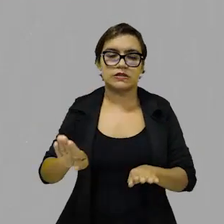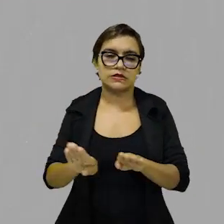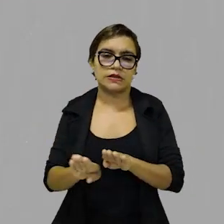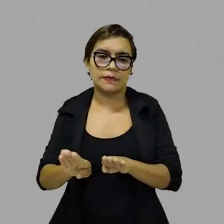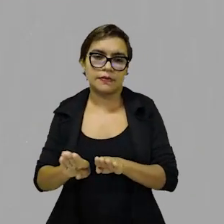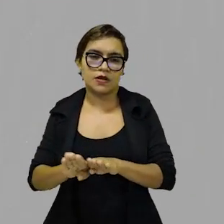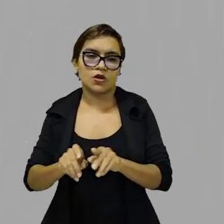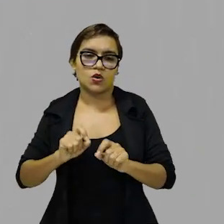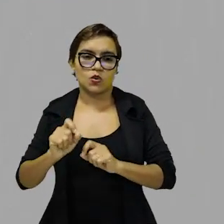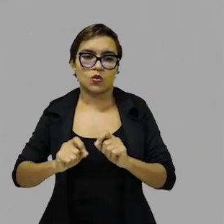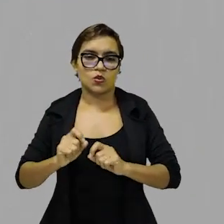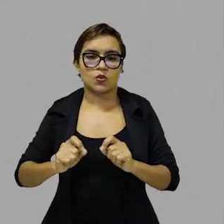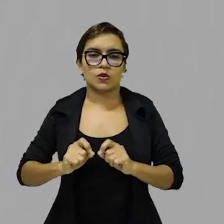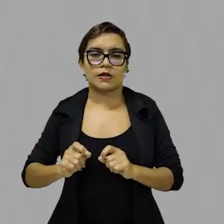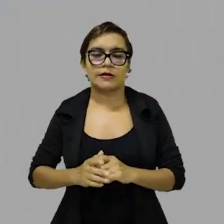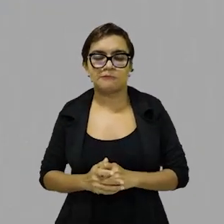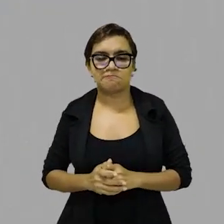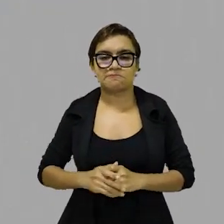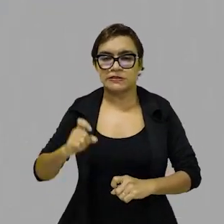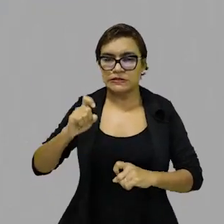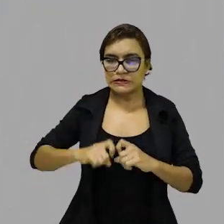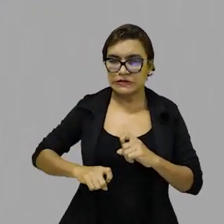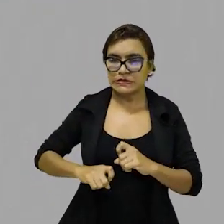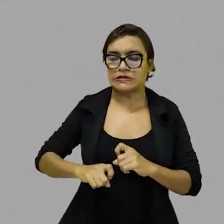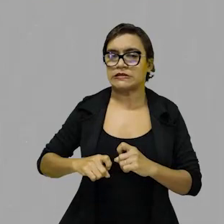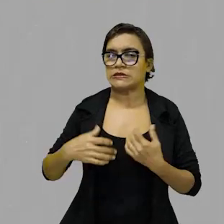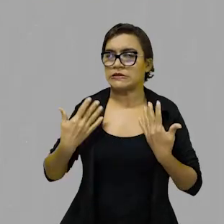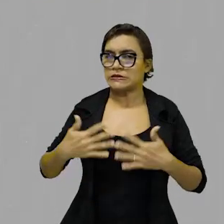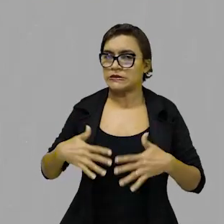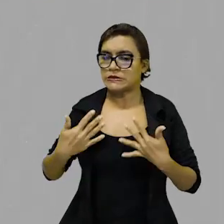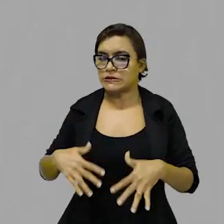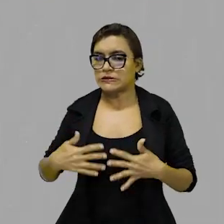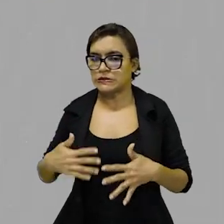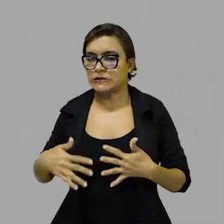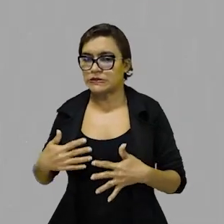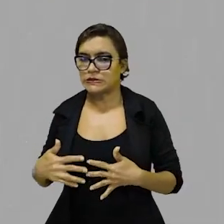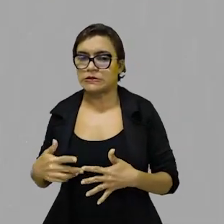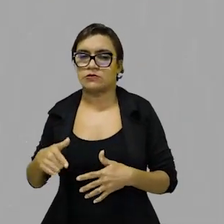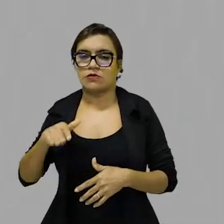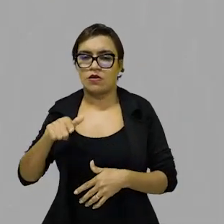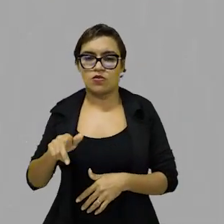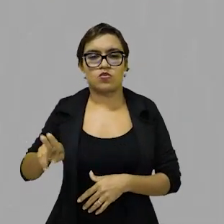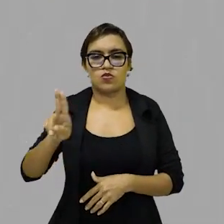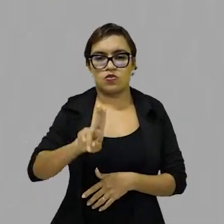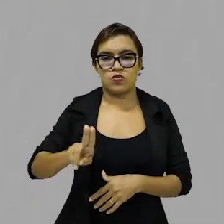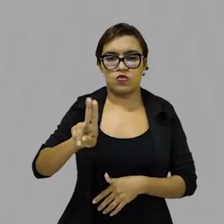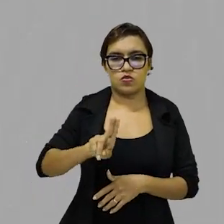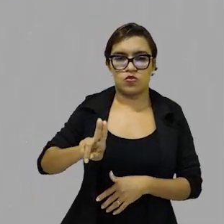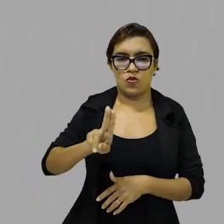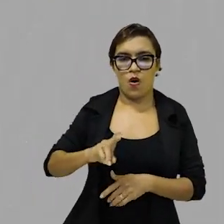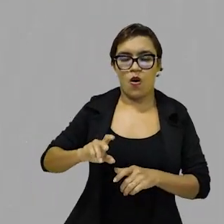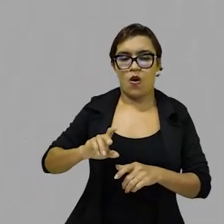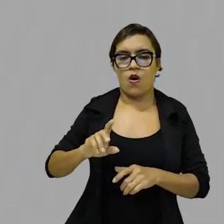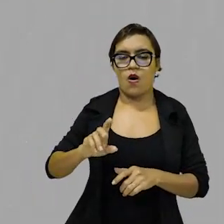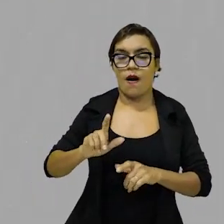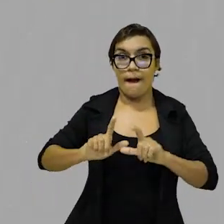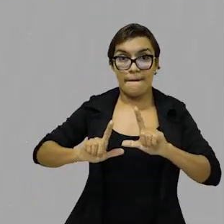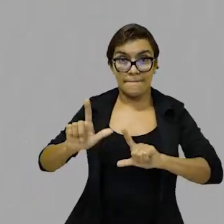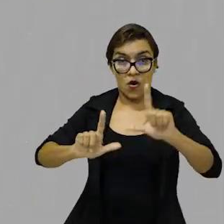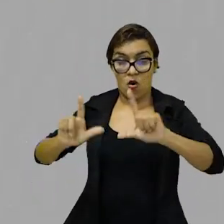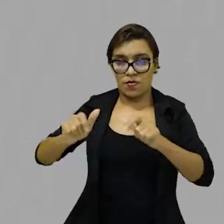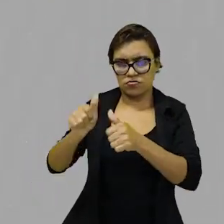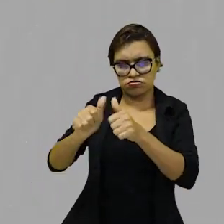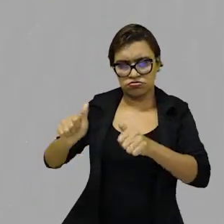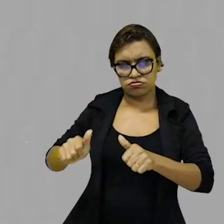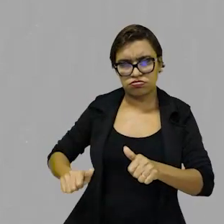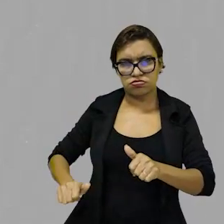né, exageradamente sexual, o que deixou ele em maus lençóis na época. O resultado disso, as obras, até para selecionar